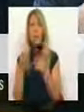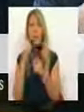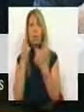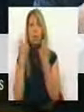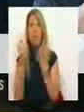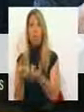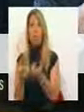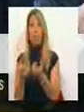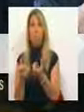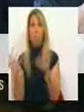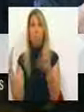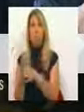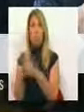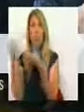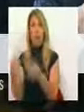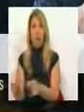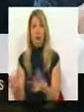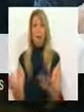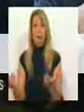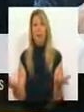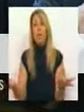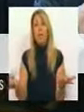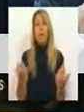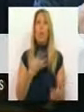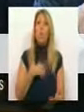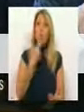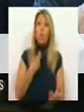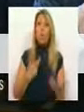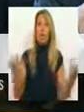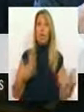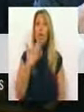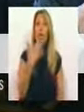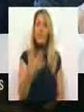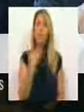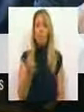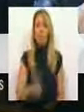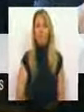isto? Gostaríamos, pois, que nos pudessem dar estas respostas. Muito obrigado mais uma vez.